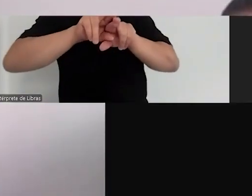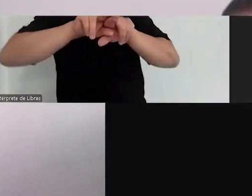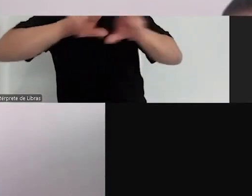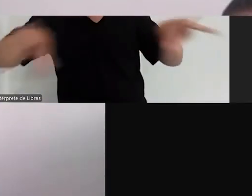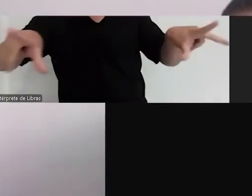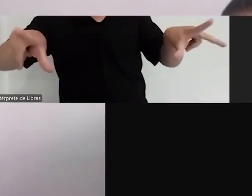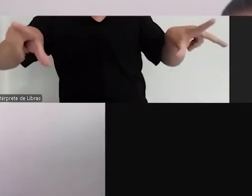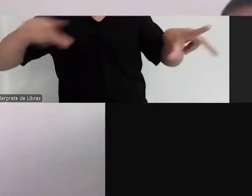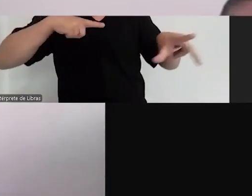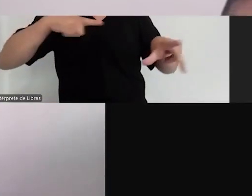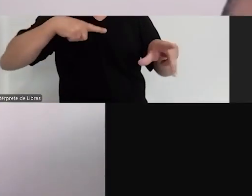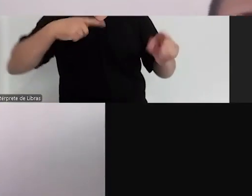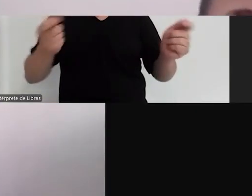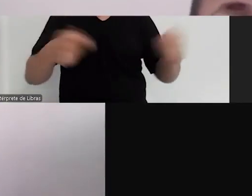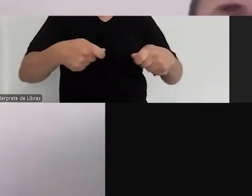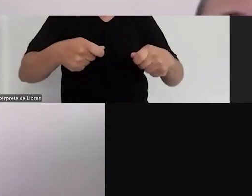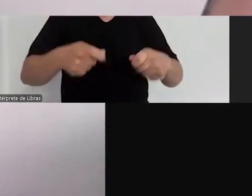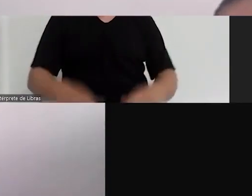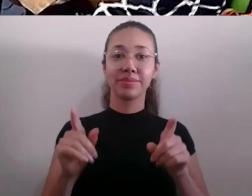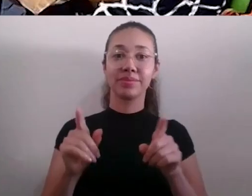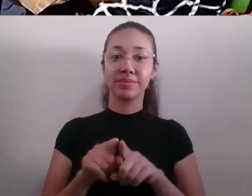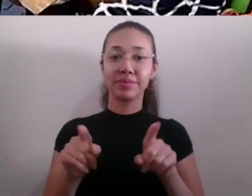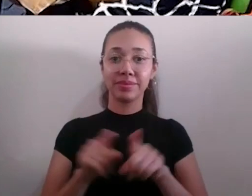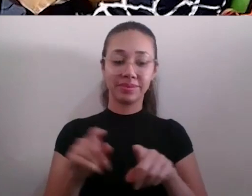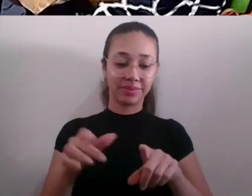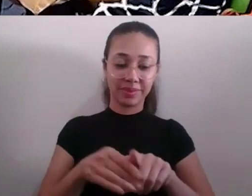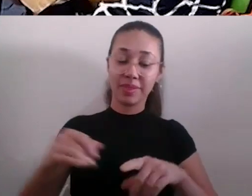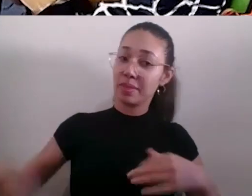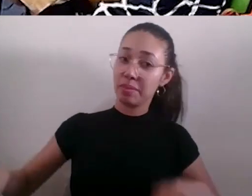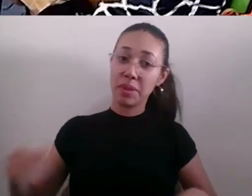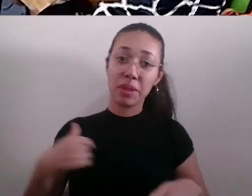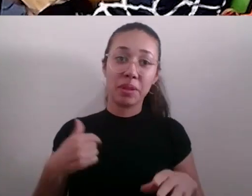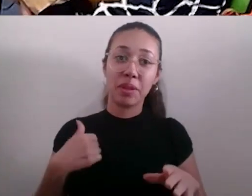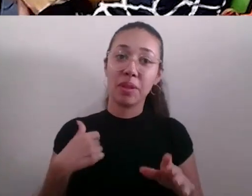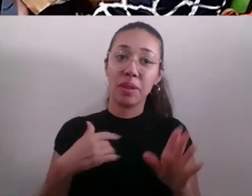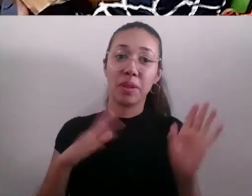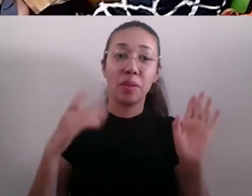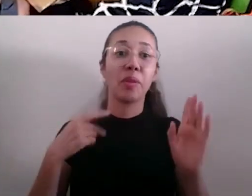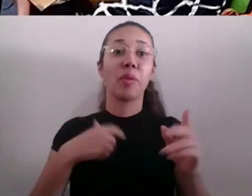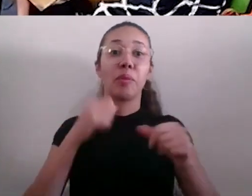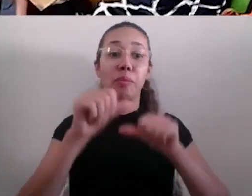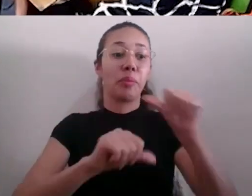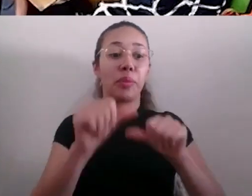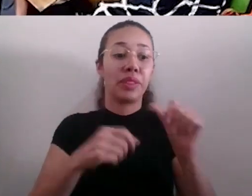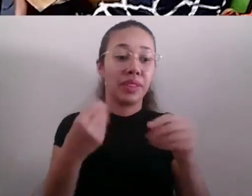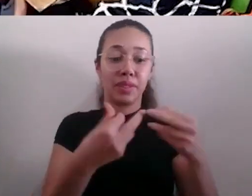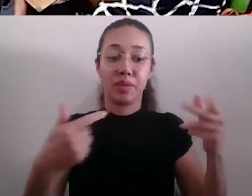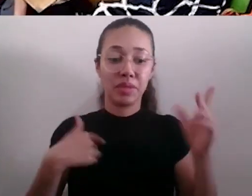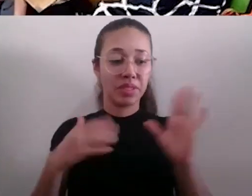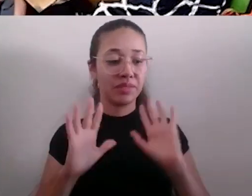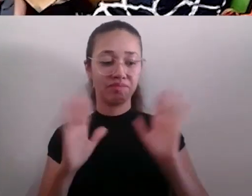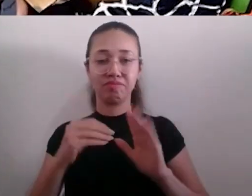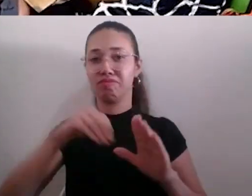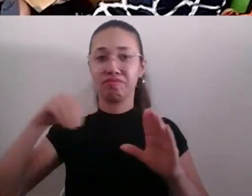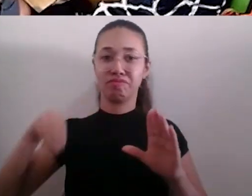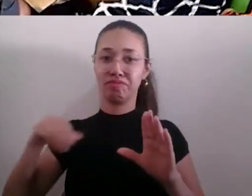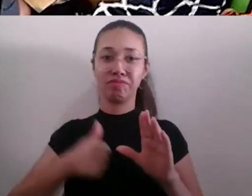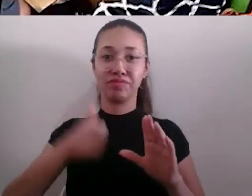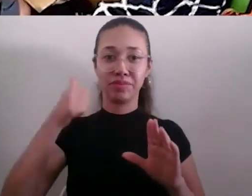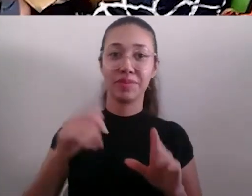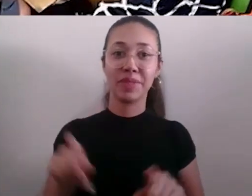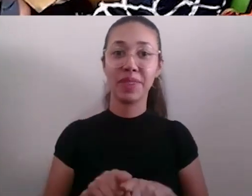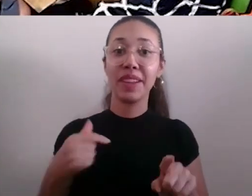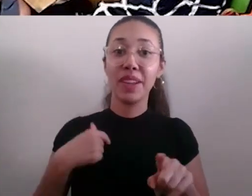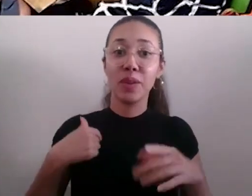Enfim, mas eu não tenho nada com isso, então eu não tenho, entendeu? Eu não tenho o poder de me envolver nessas discussões, né? Mas eu fico muito assustada